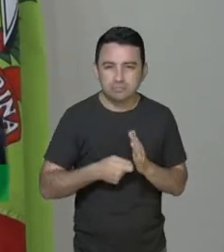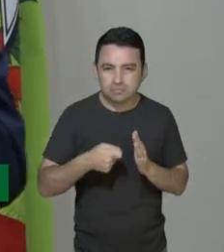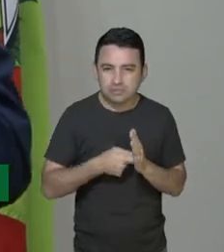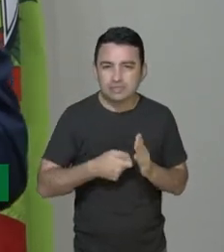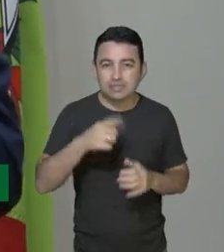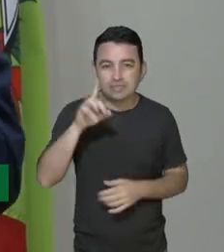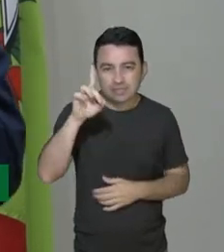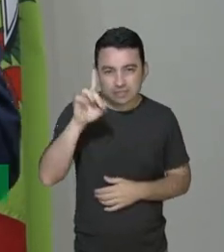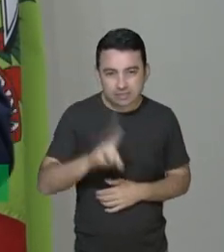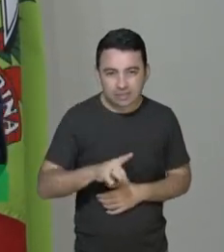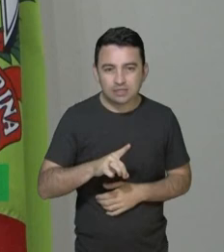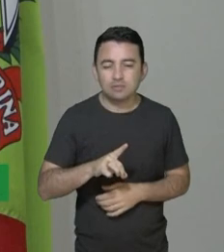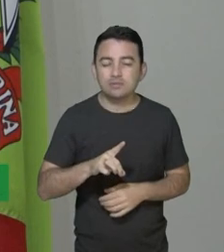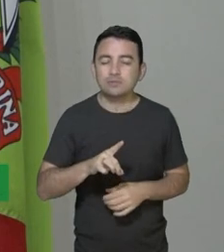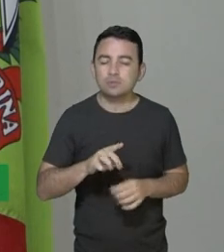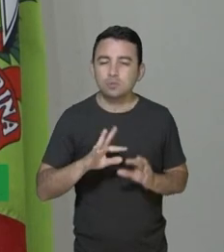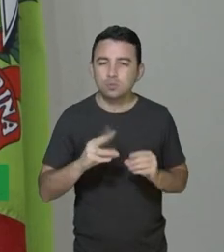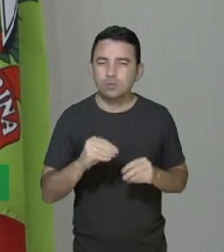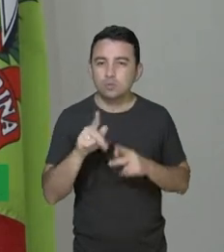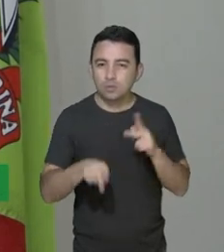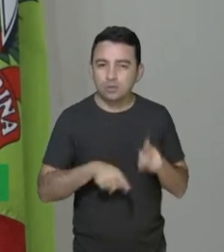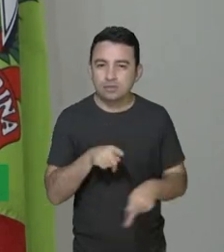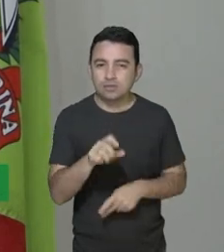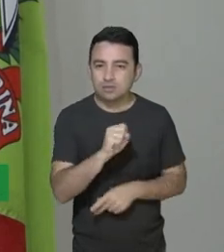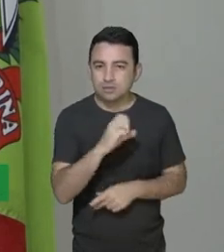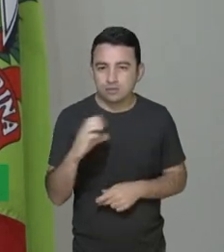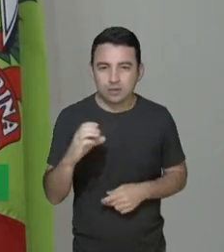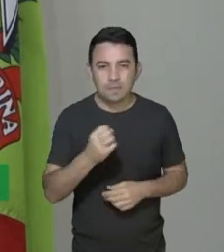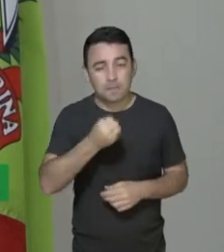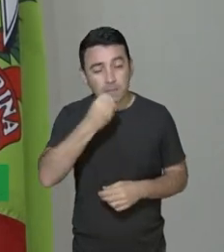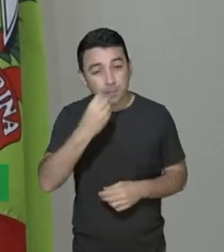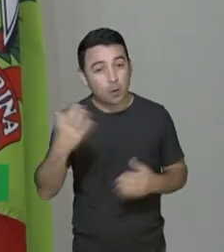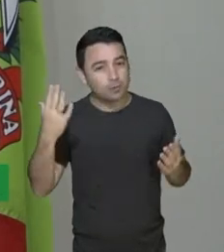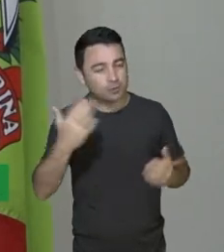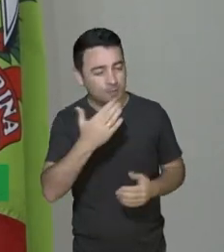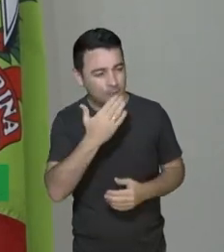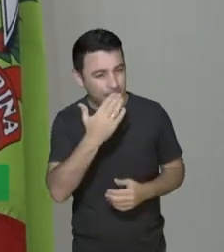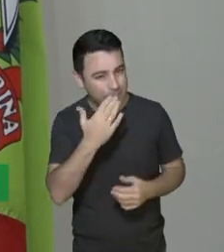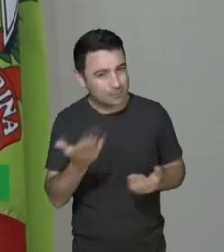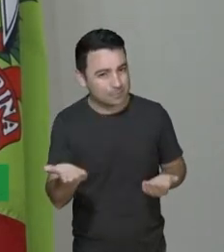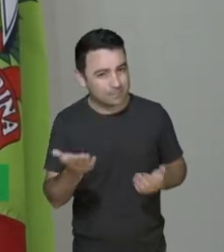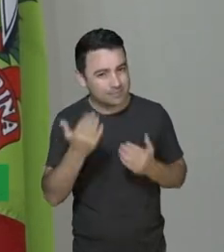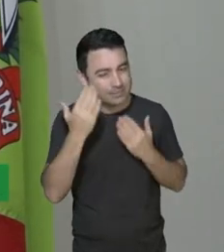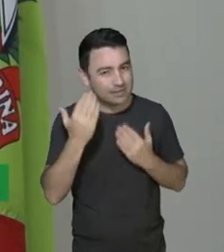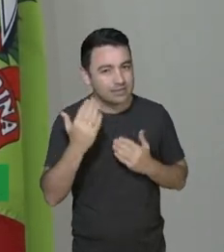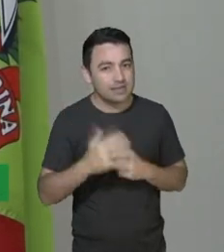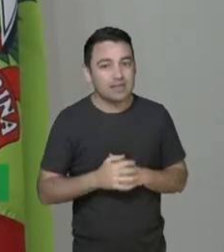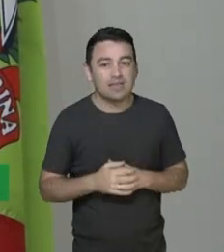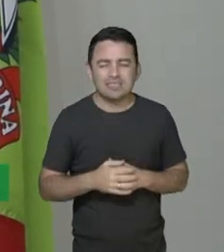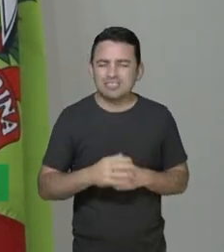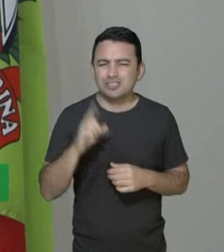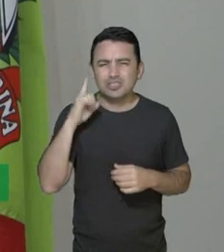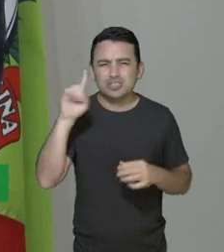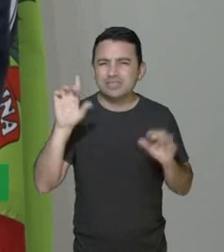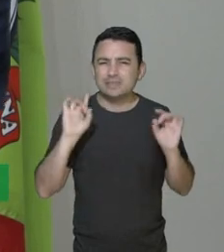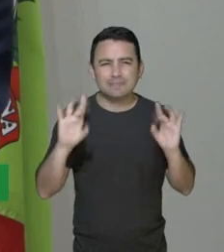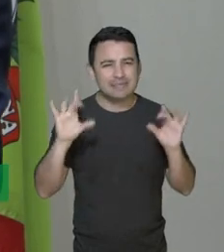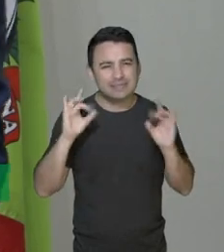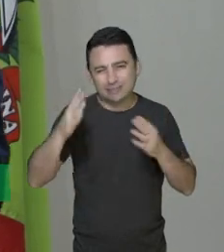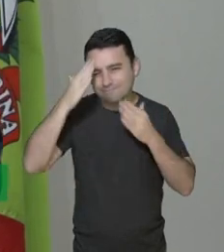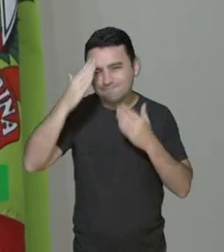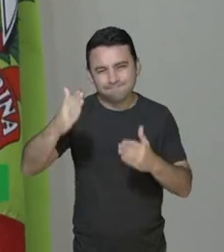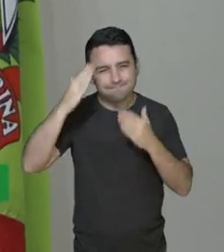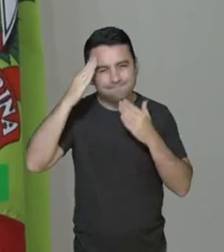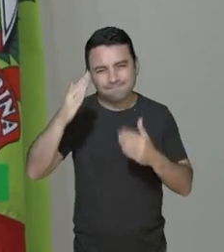direitos dos catarinenses. Que coisa boa, Sopelsa. Que dia maravilhoso de gratidão